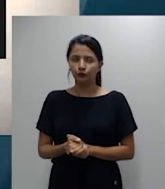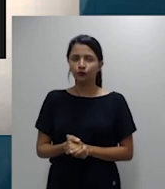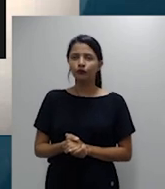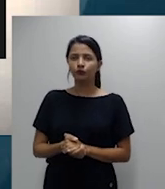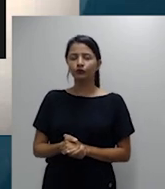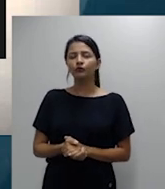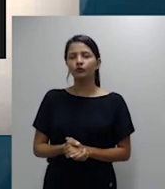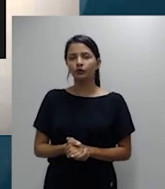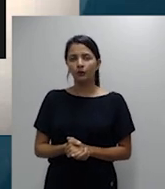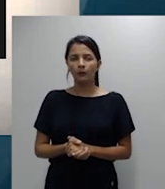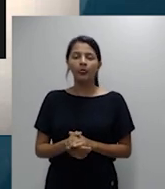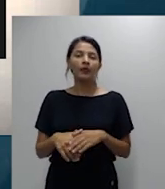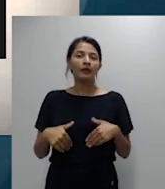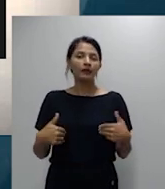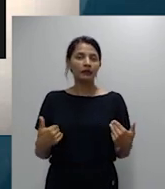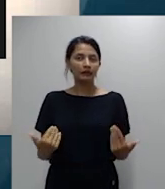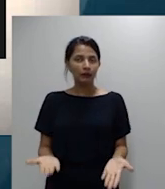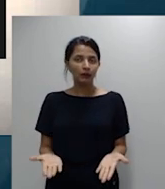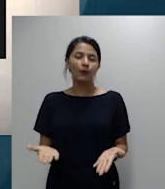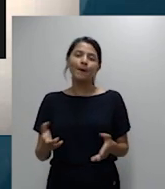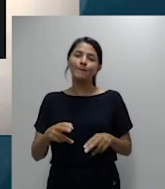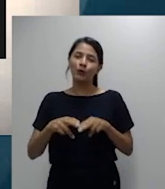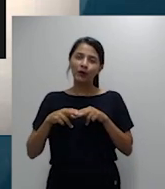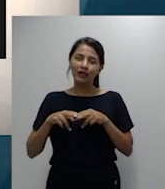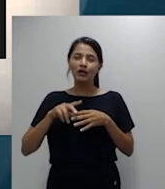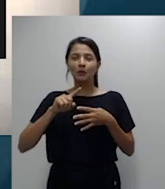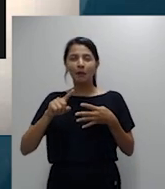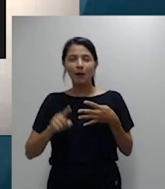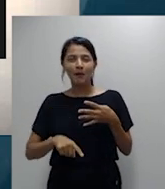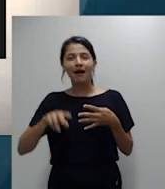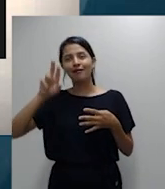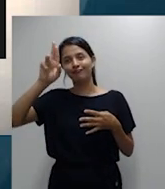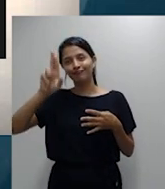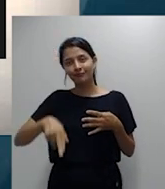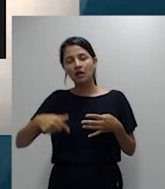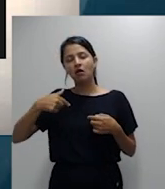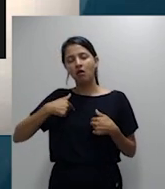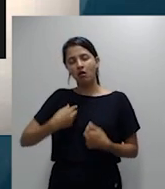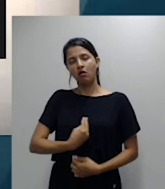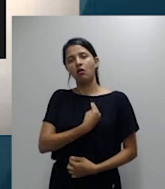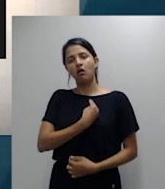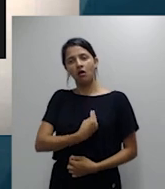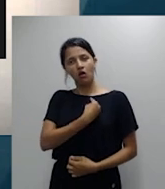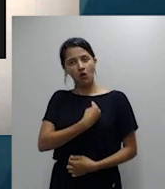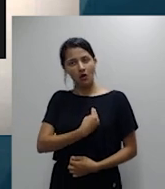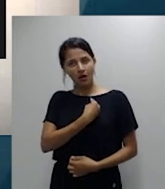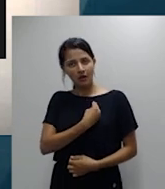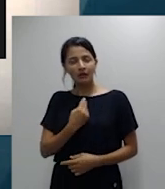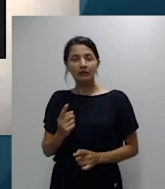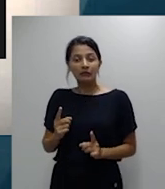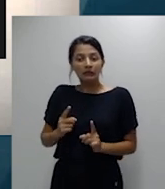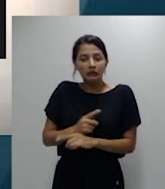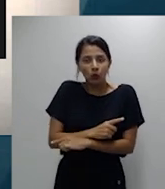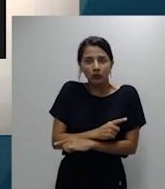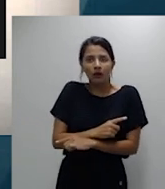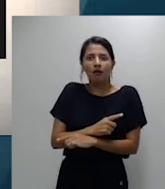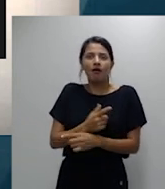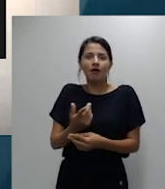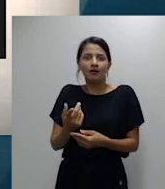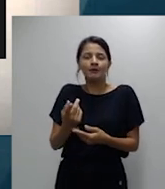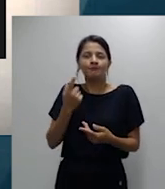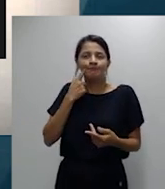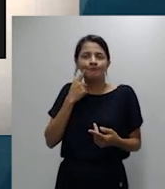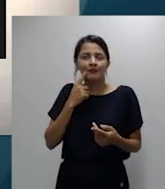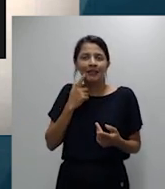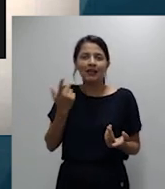enfim por essas ações a pessoa aqui na mão contrária do que do que